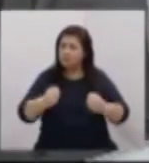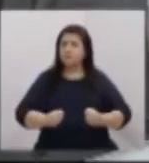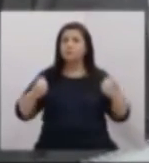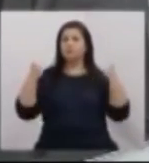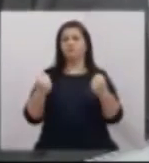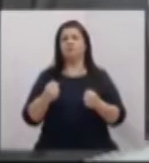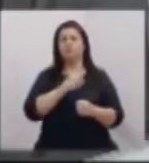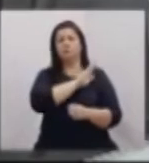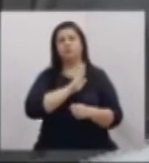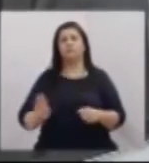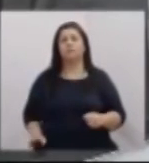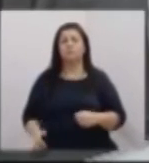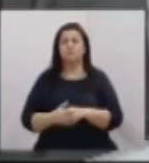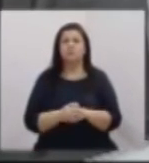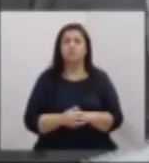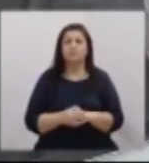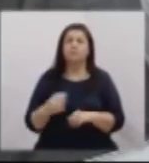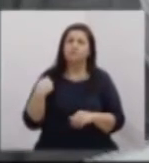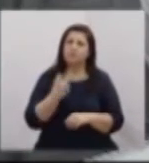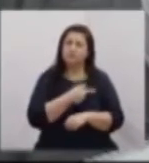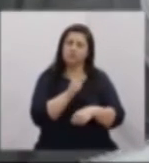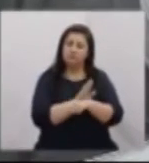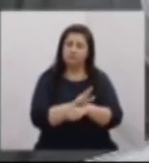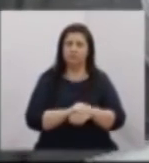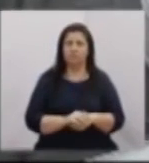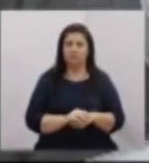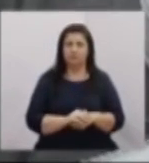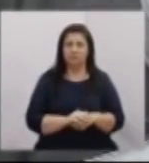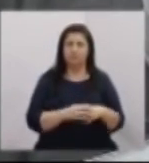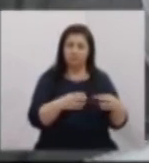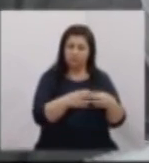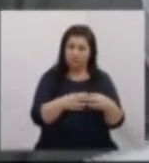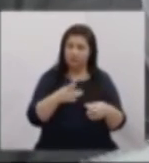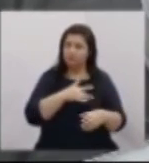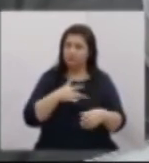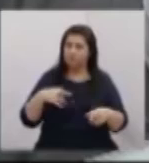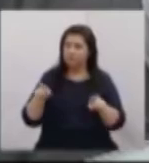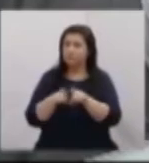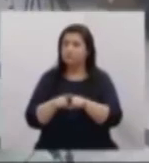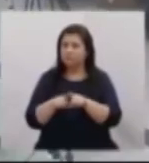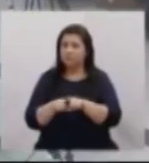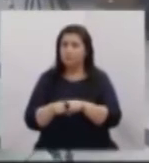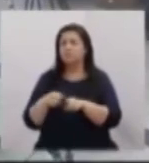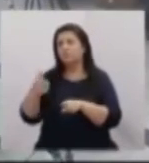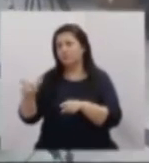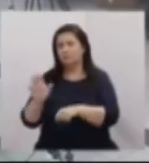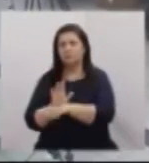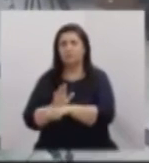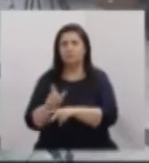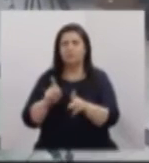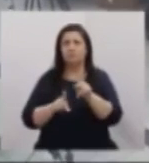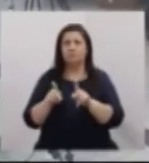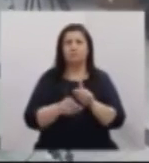governo, para que a gente possa aí contemplar não só as entidades de saúde da região, mas várias entidades filantrópicas onde essas